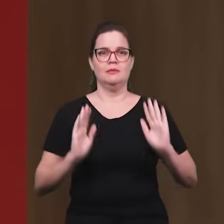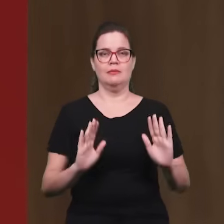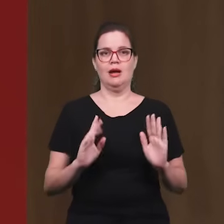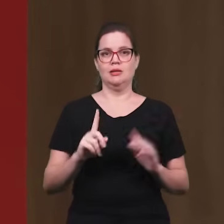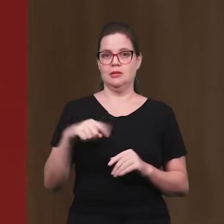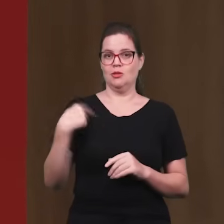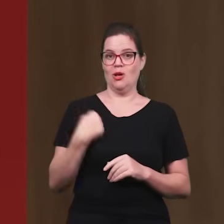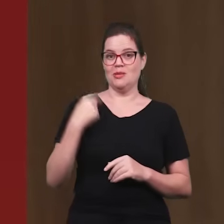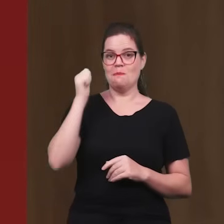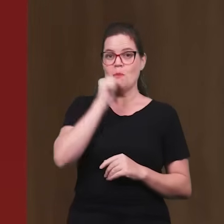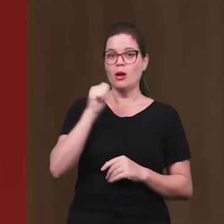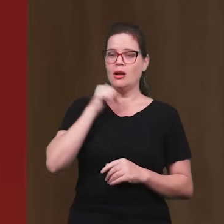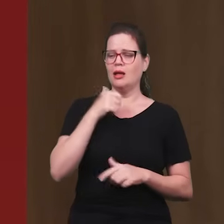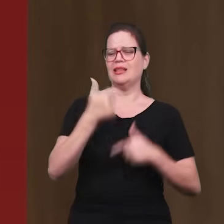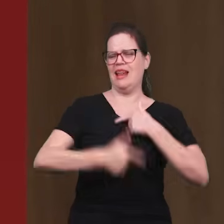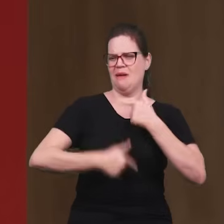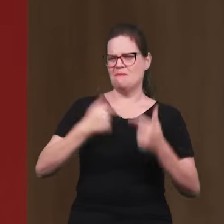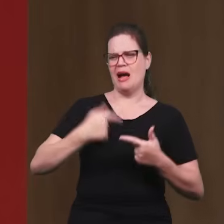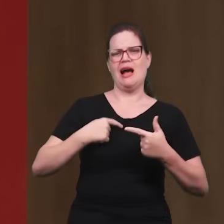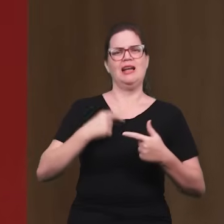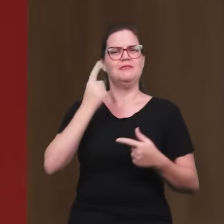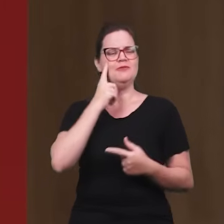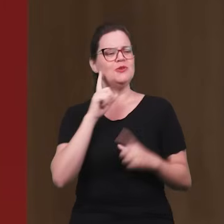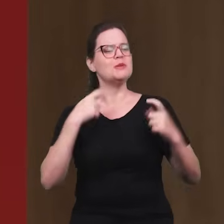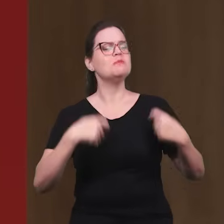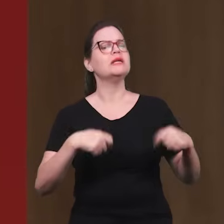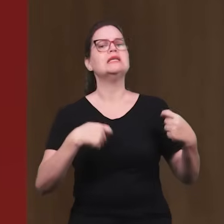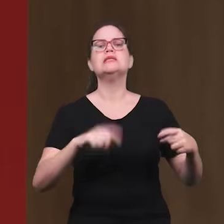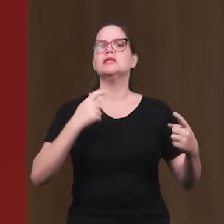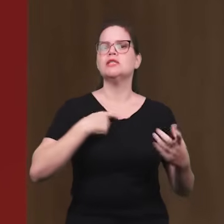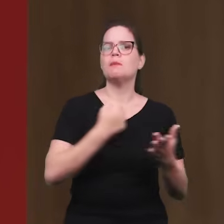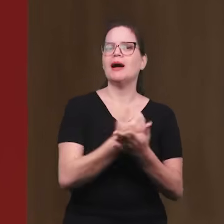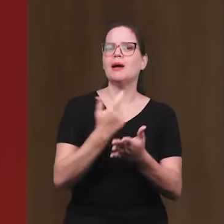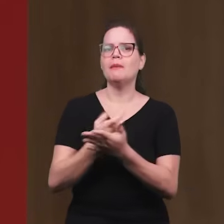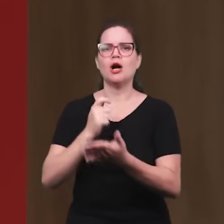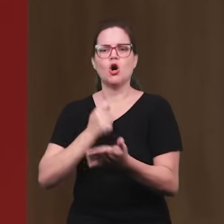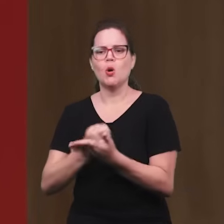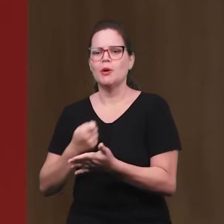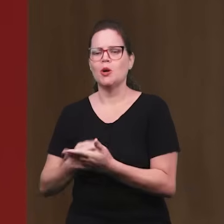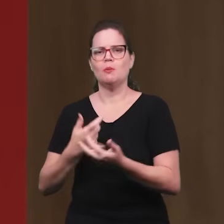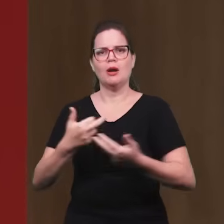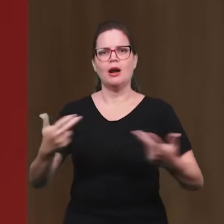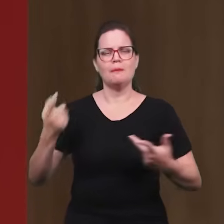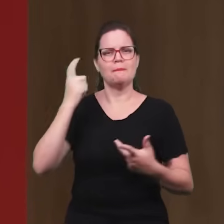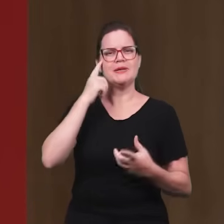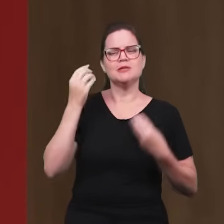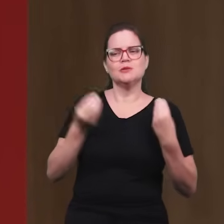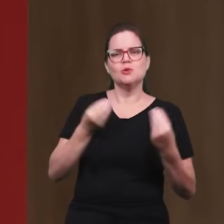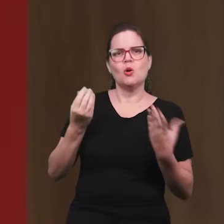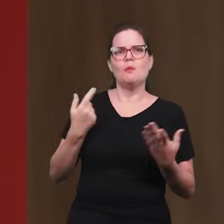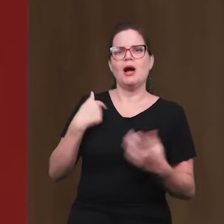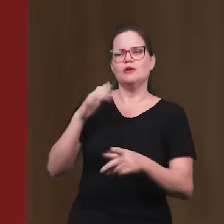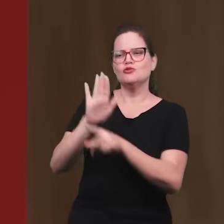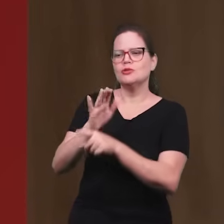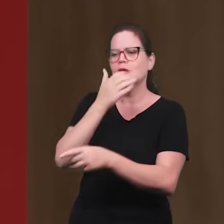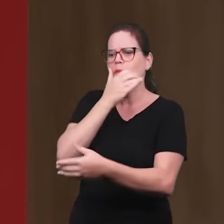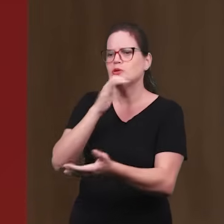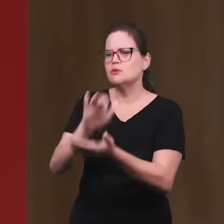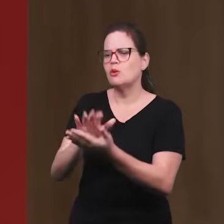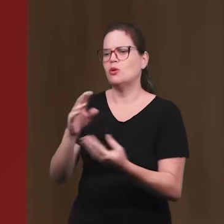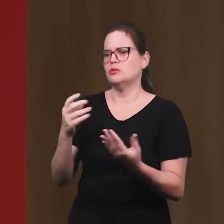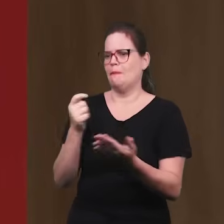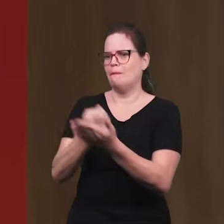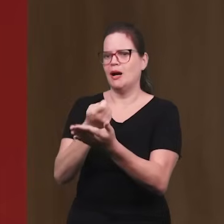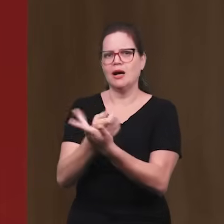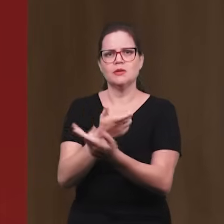essas mulheres que trabalhamos e muitas vezes a gente fica tão preocupada com a provisão, ajudar o nosso marido,